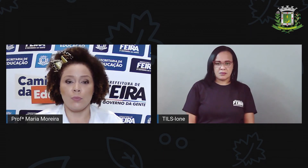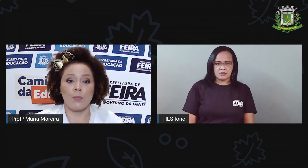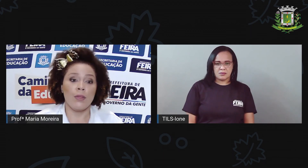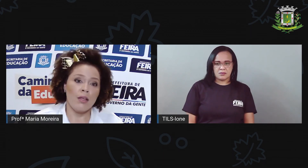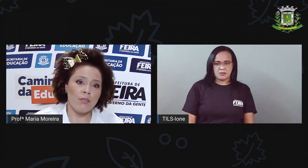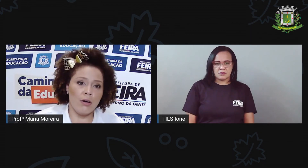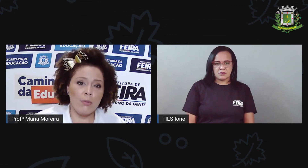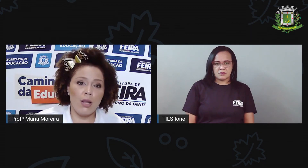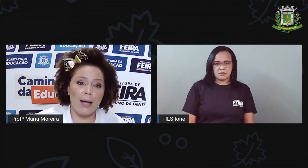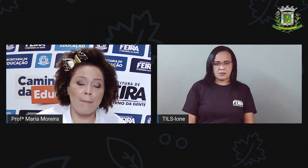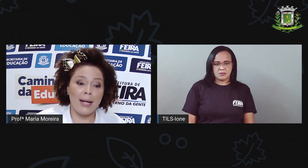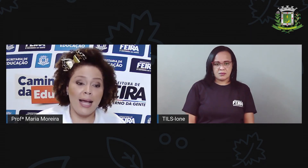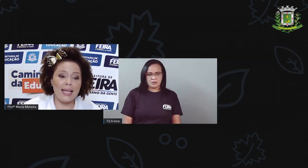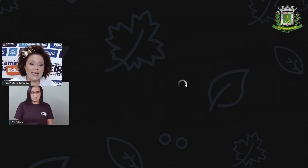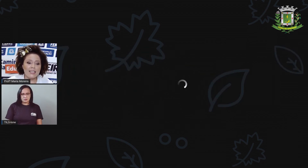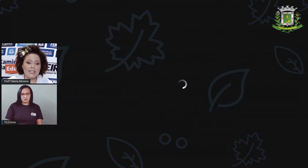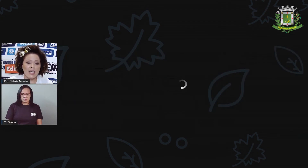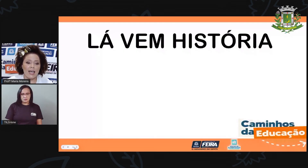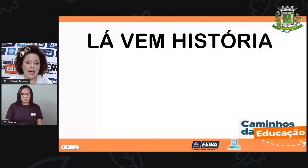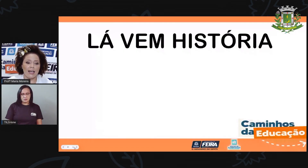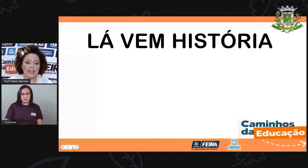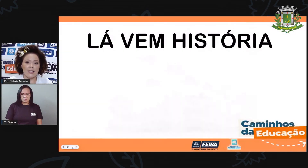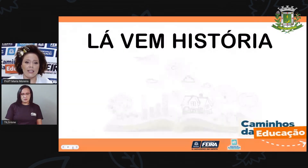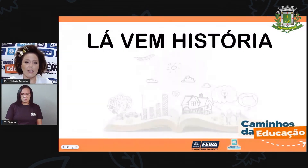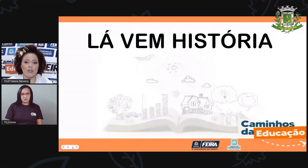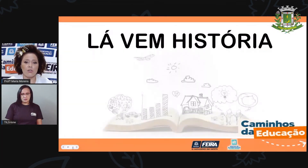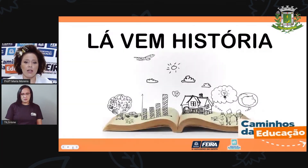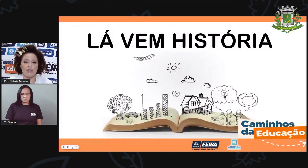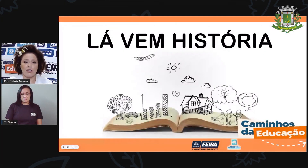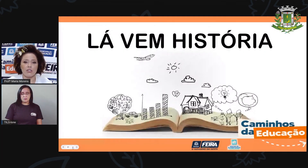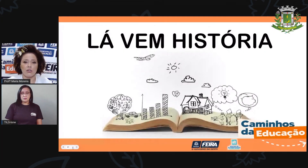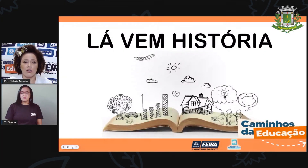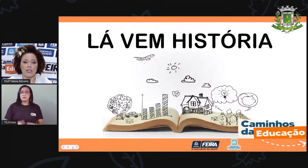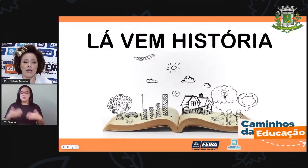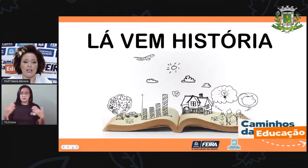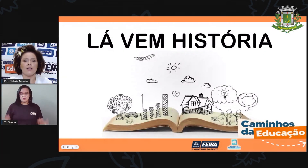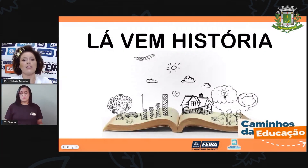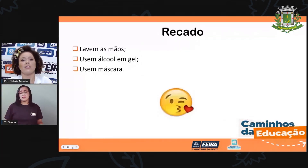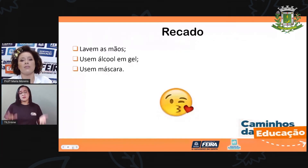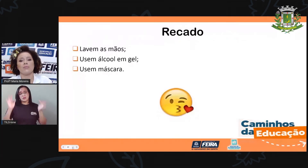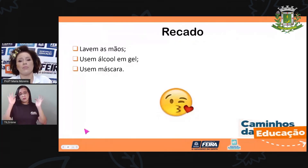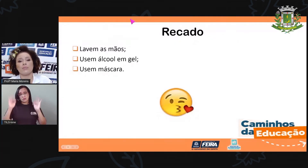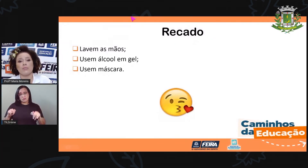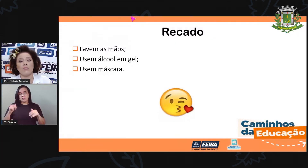E vamos lá, para encerrar aqui, né, o nosso Lá Vem História,